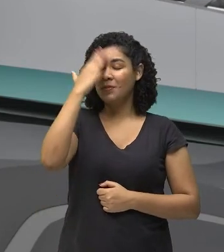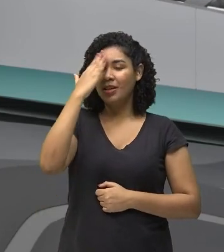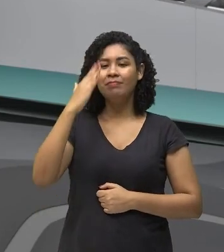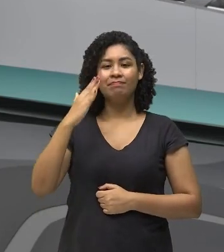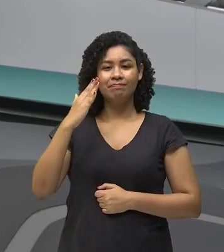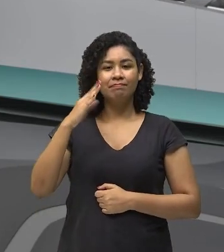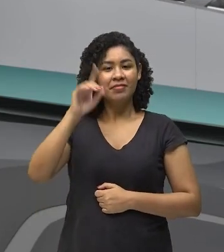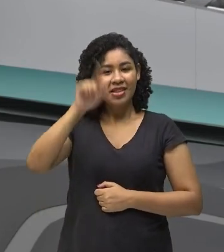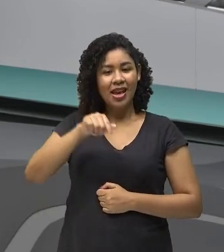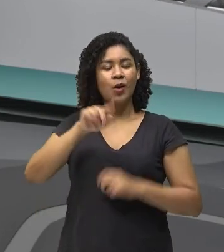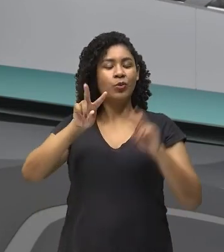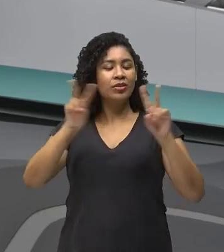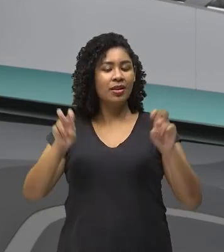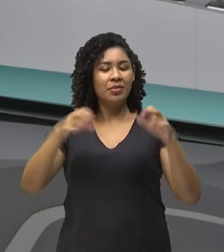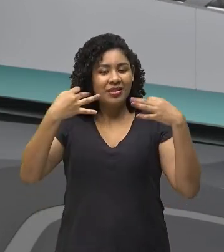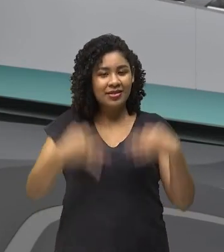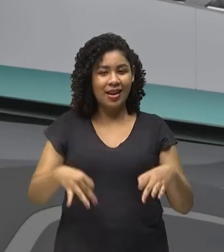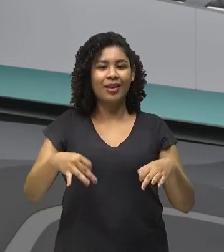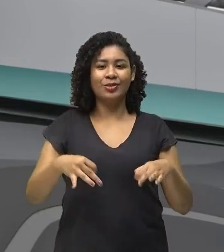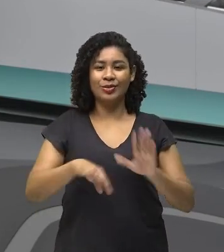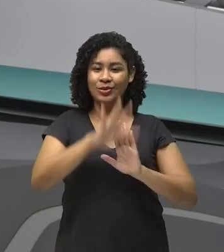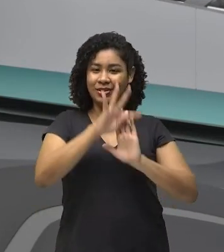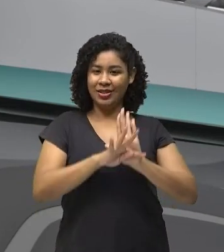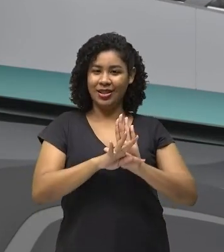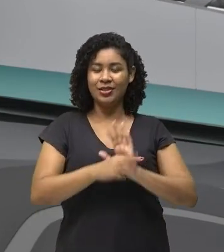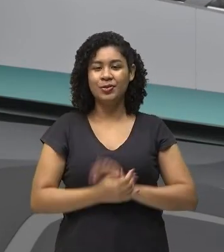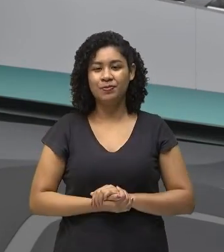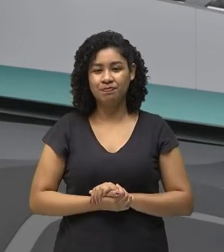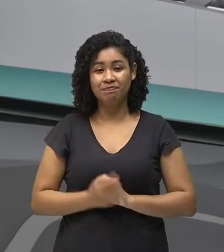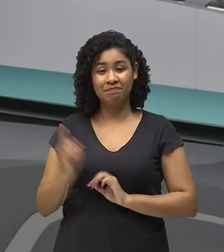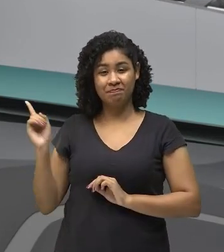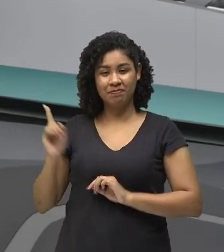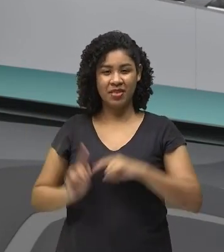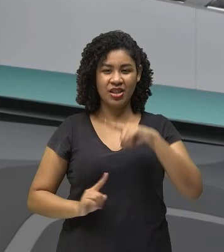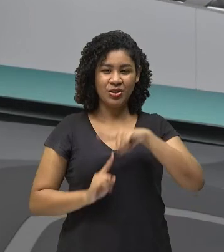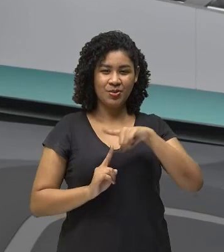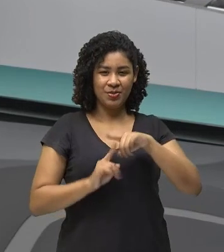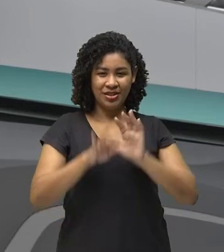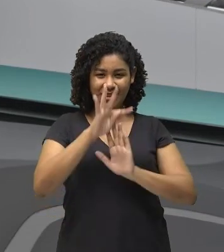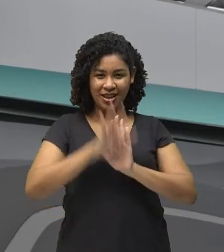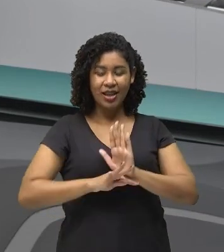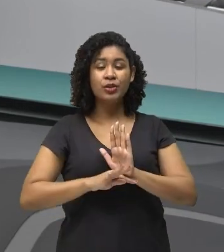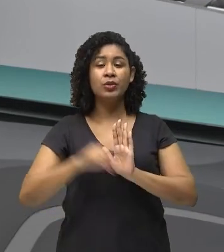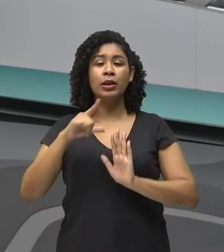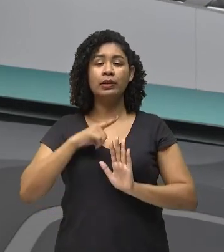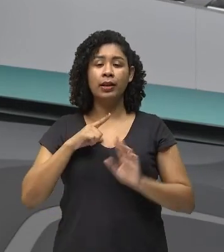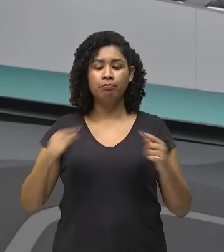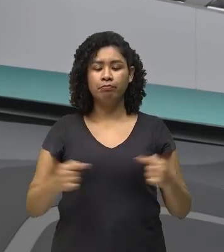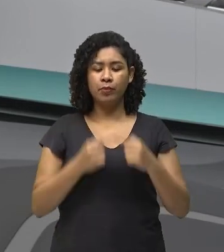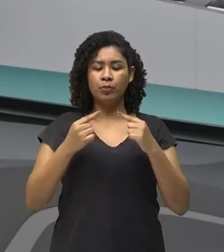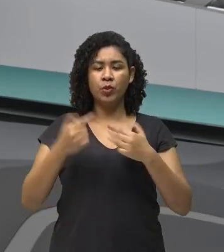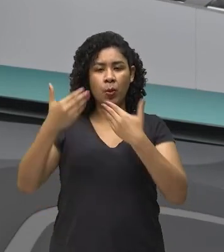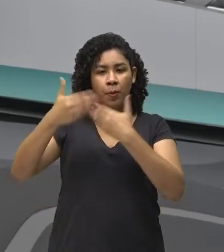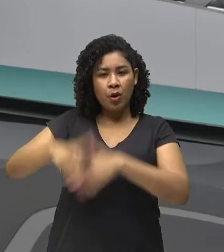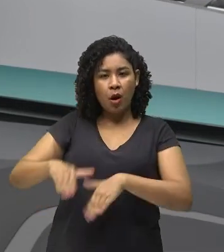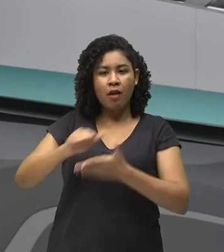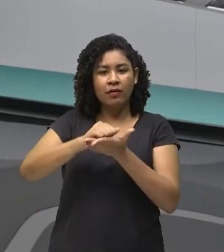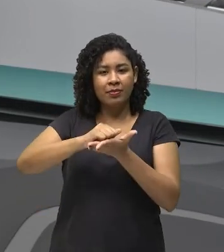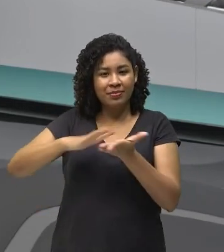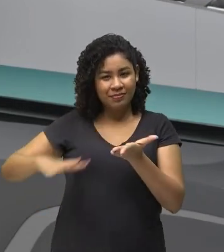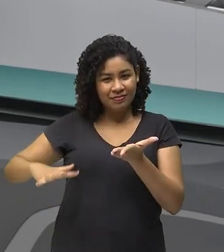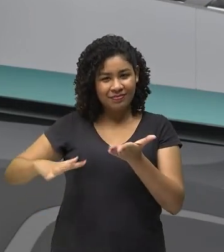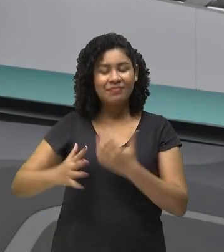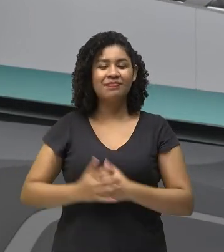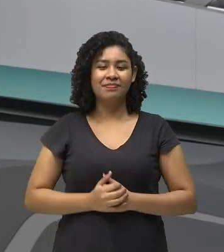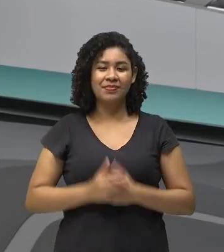está querendo passar para você. Lembre-se que, em geral, esse tipo de texto é relacionado a provas, né, as avaliações. Então,